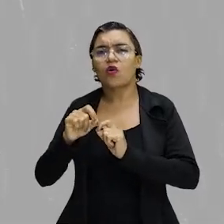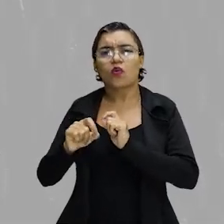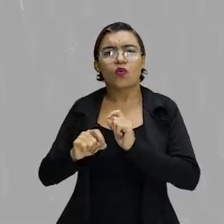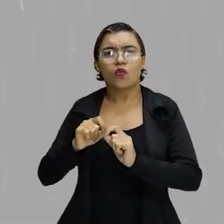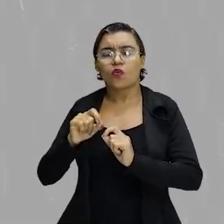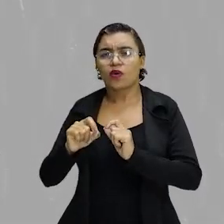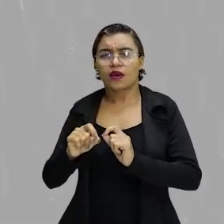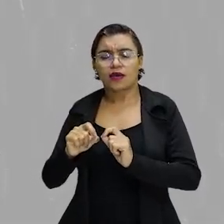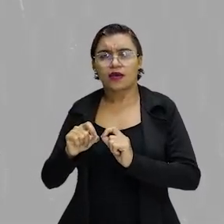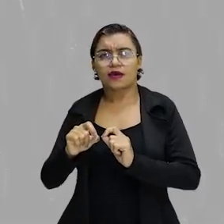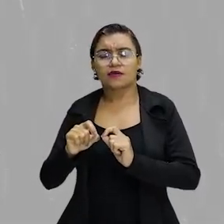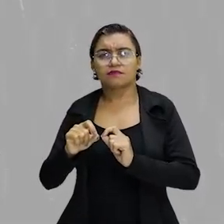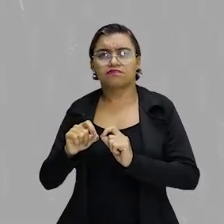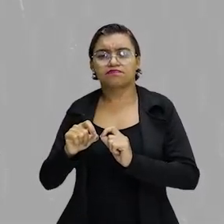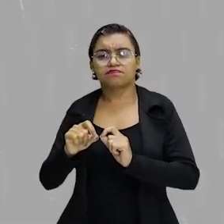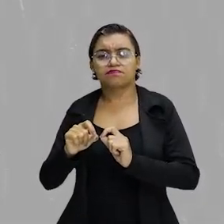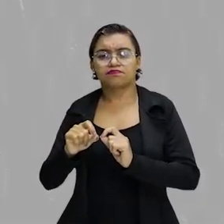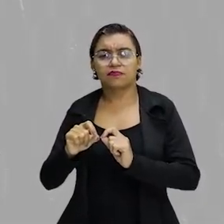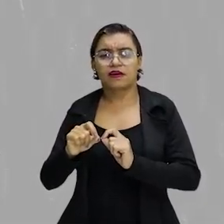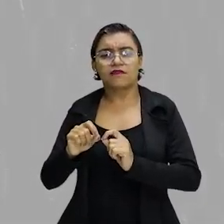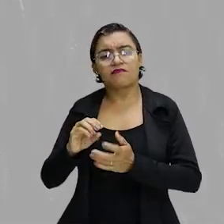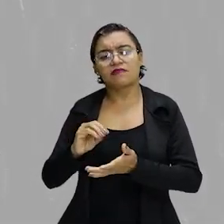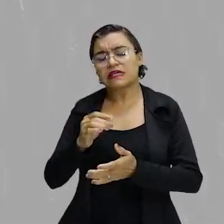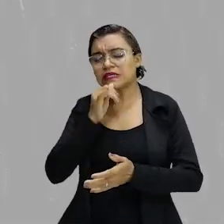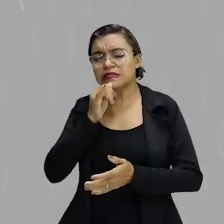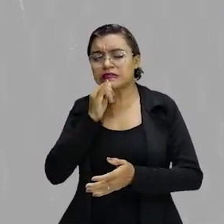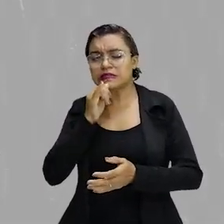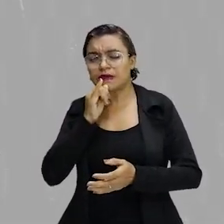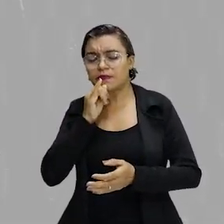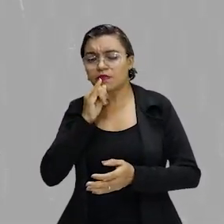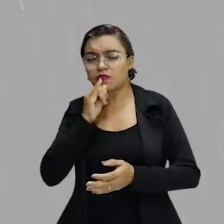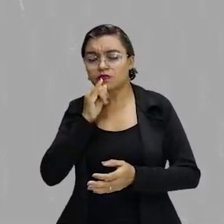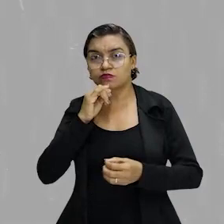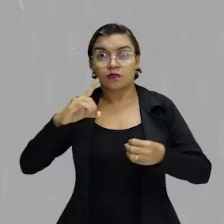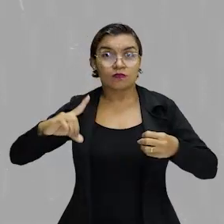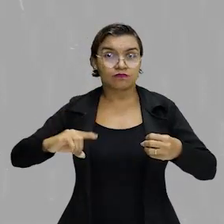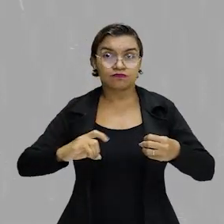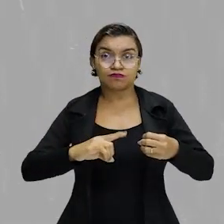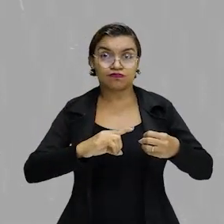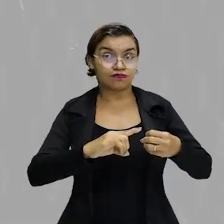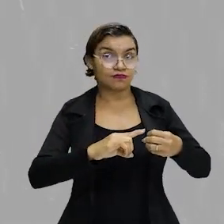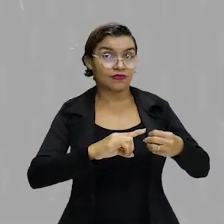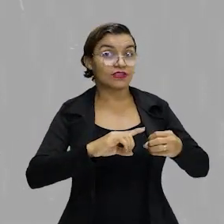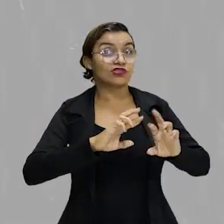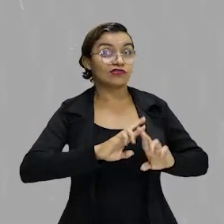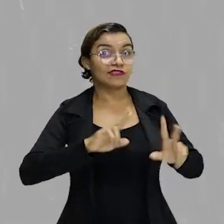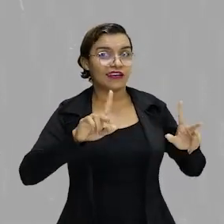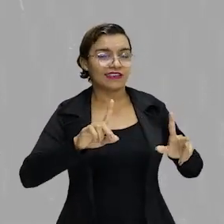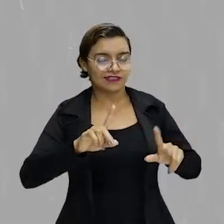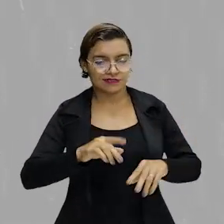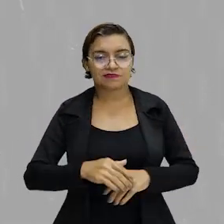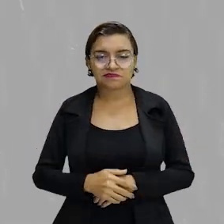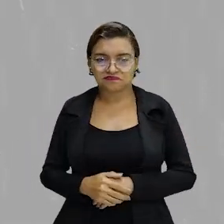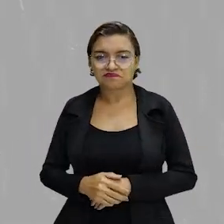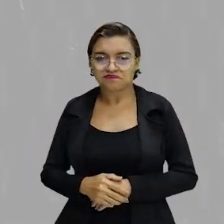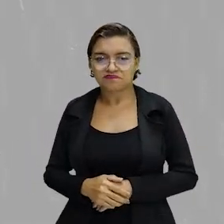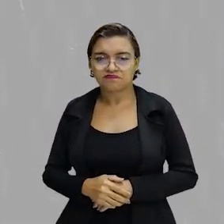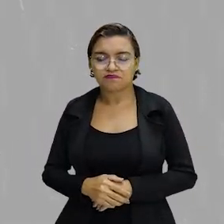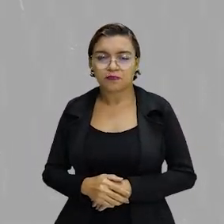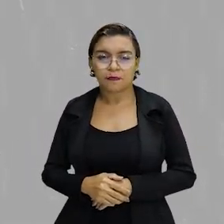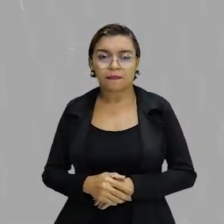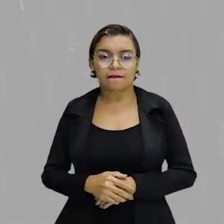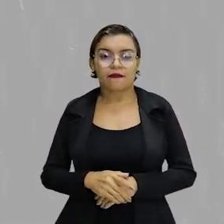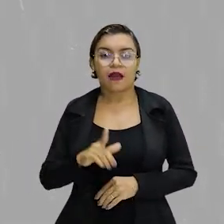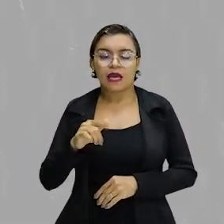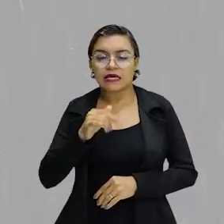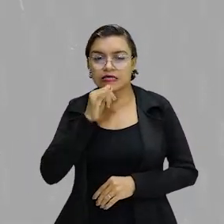troca de material genético. Então, vou dar um exemplo aqui como um processo de reprodução assexuada. É